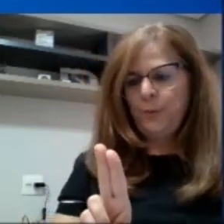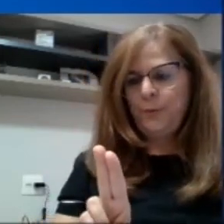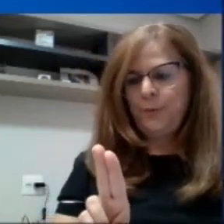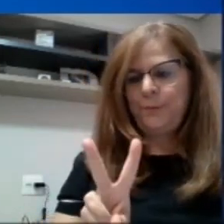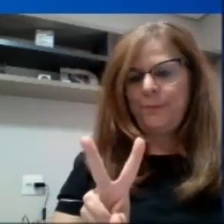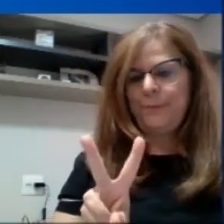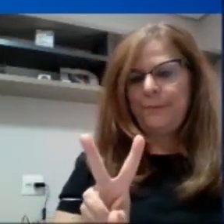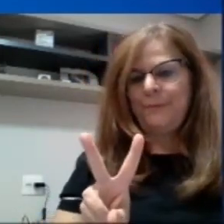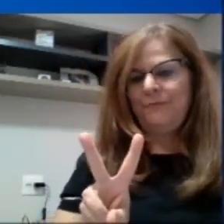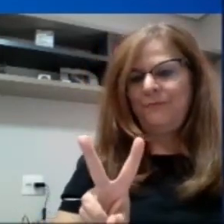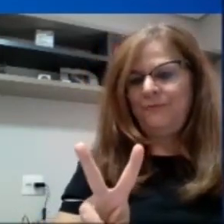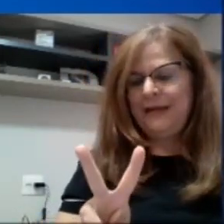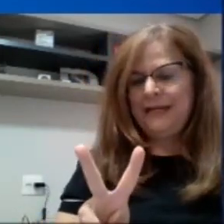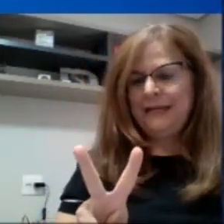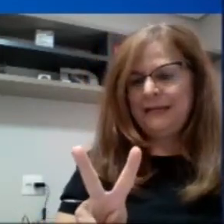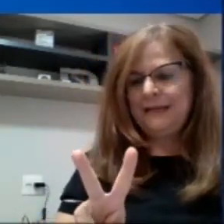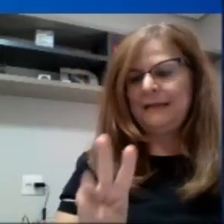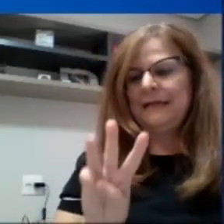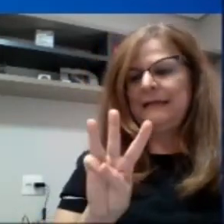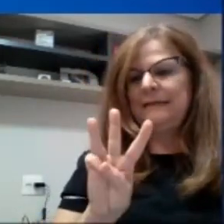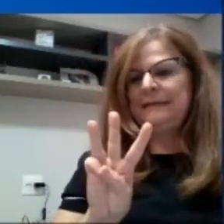U, V,